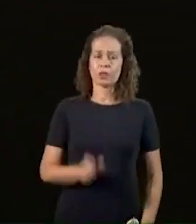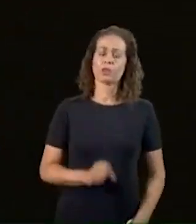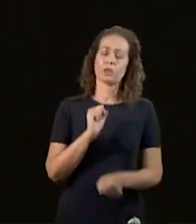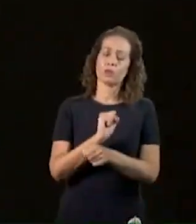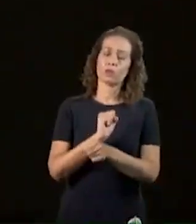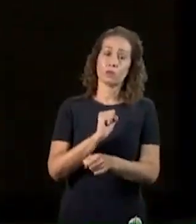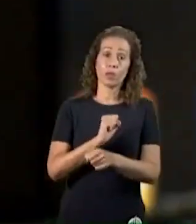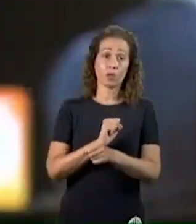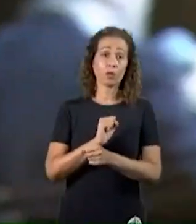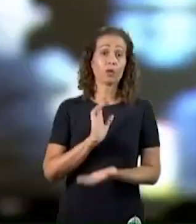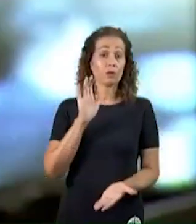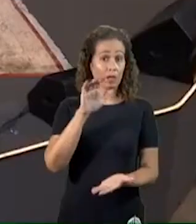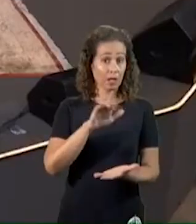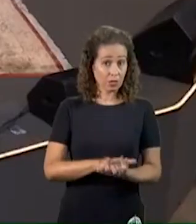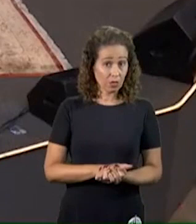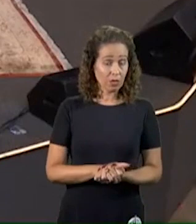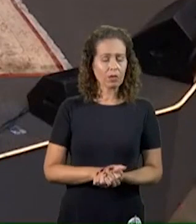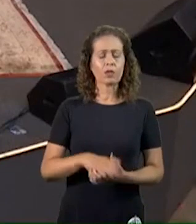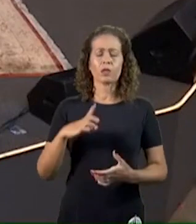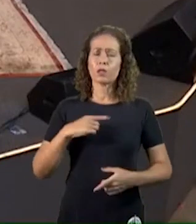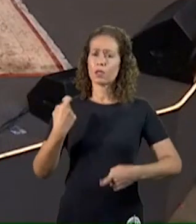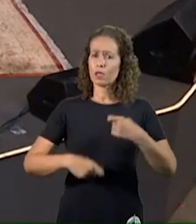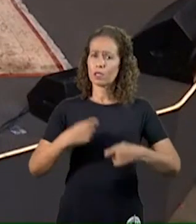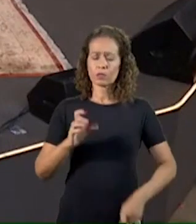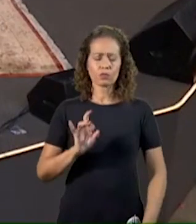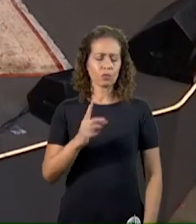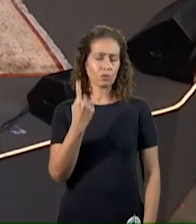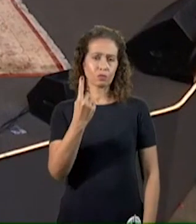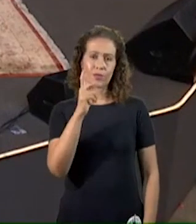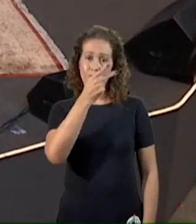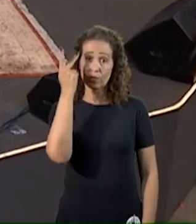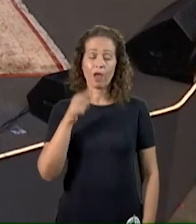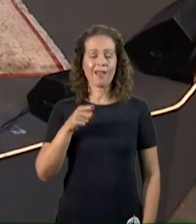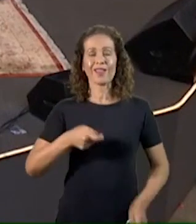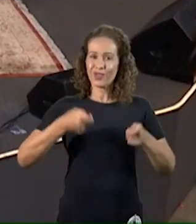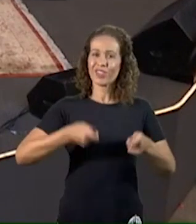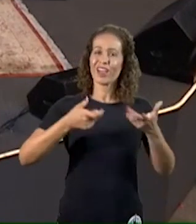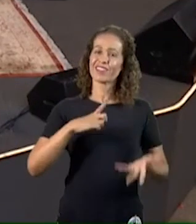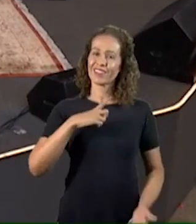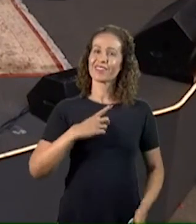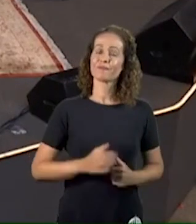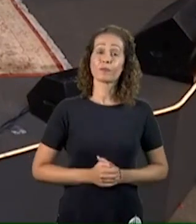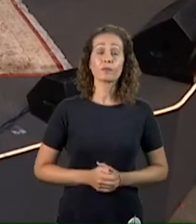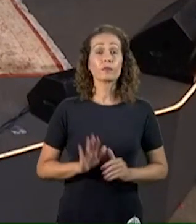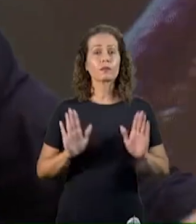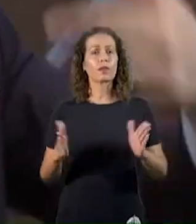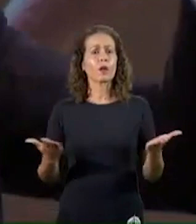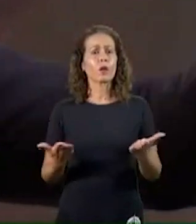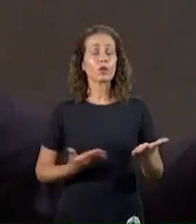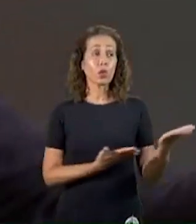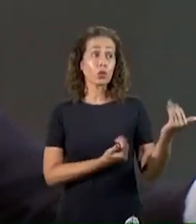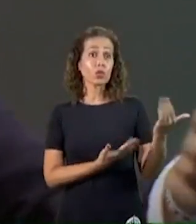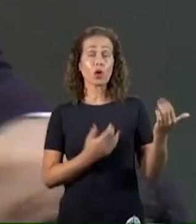teve relação só com essa pessoa pode. Mas hoje, a gente vê que os jovens estão desesperados